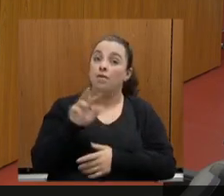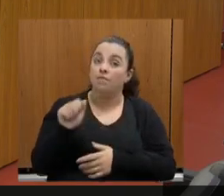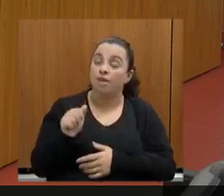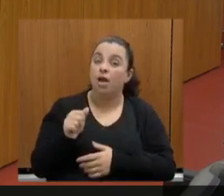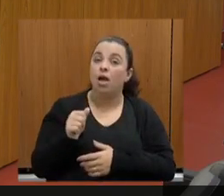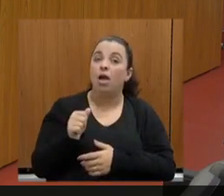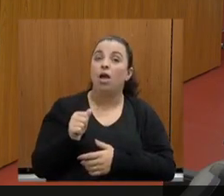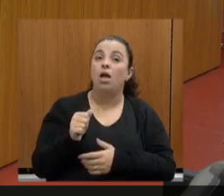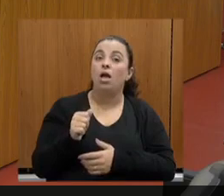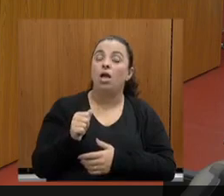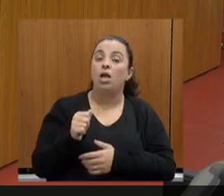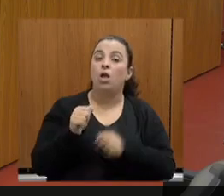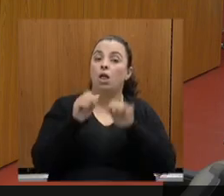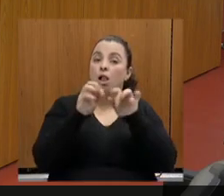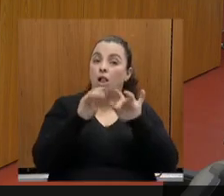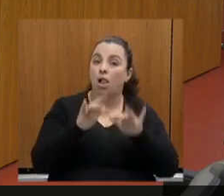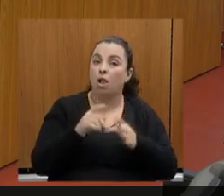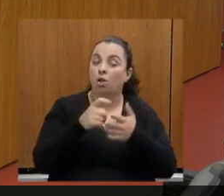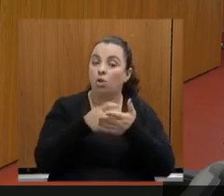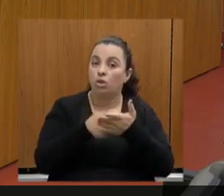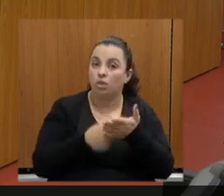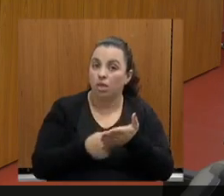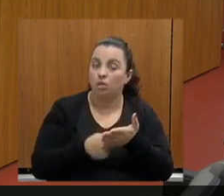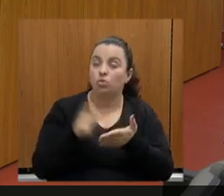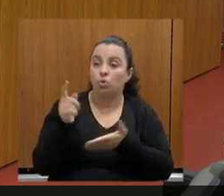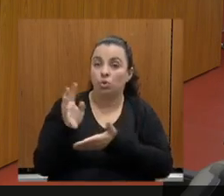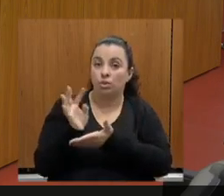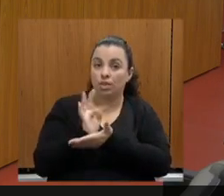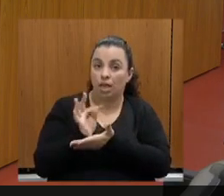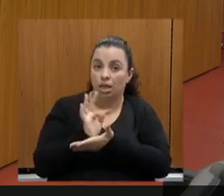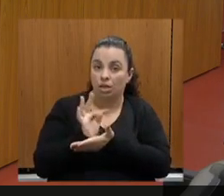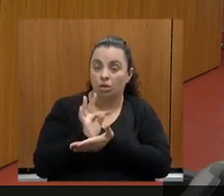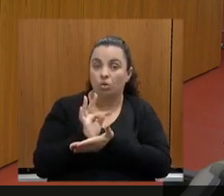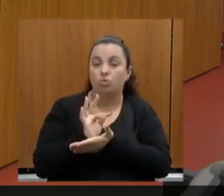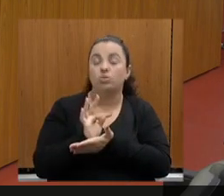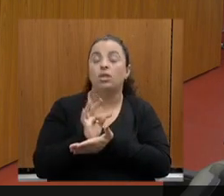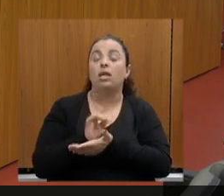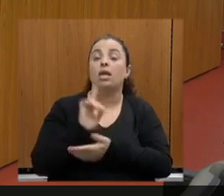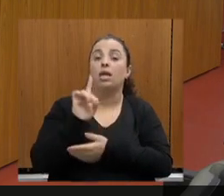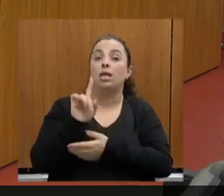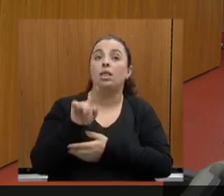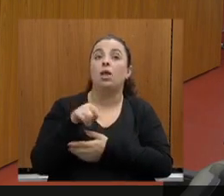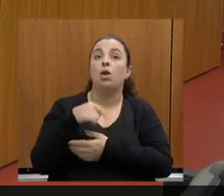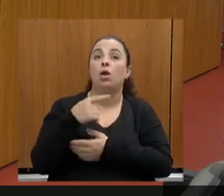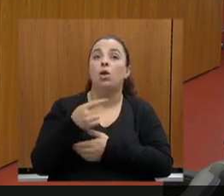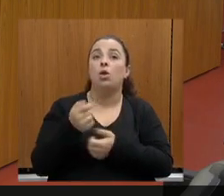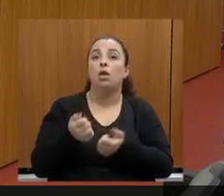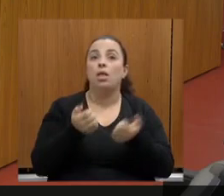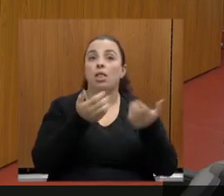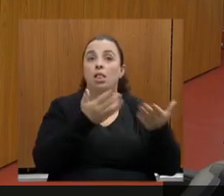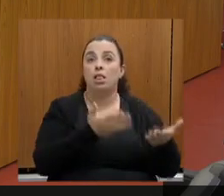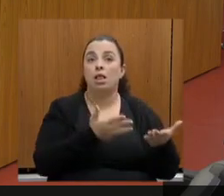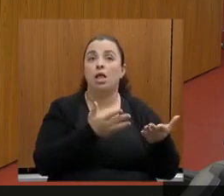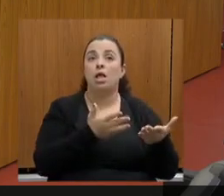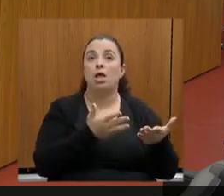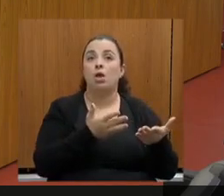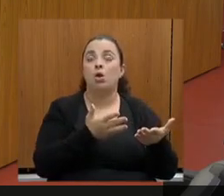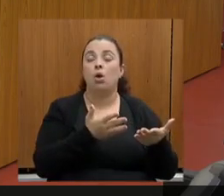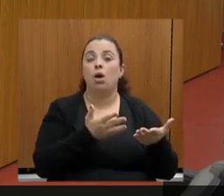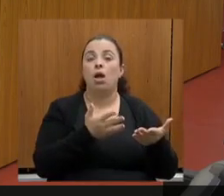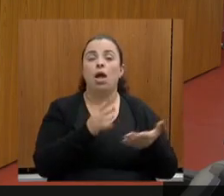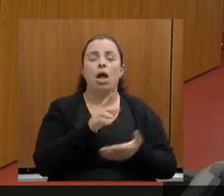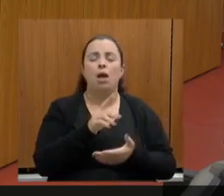aqui pelos técnicos enquanto isso eu passo a palavra aqui ao presidente Deputado